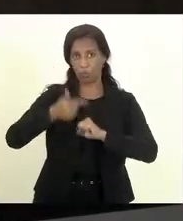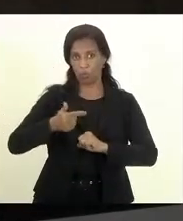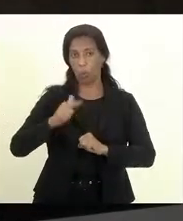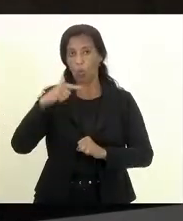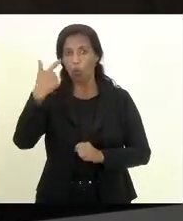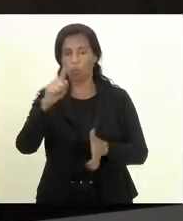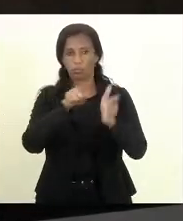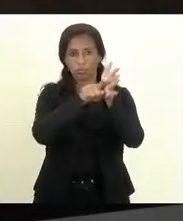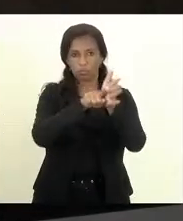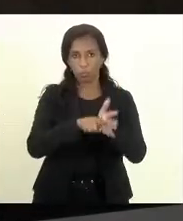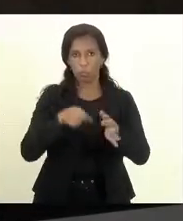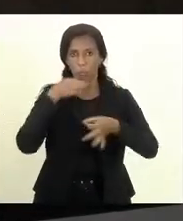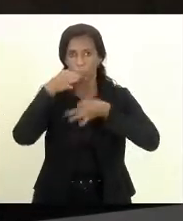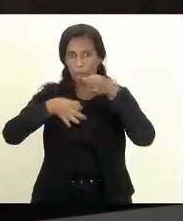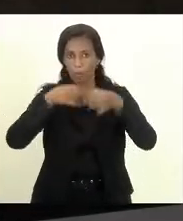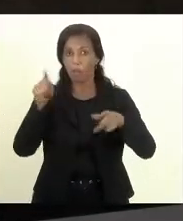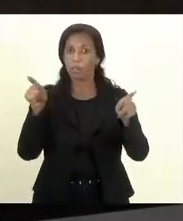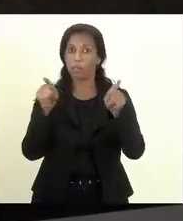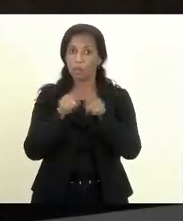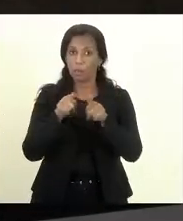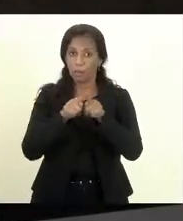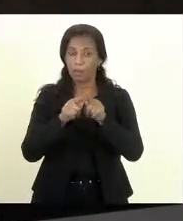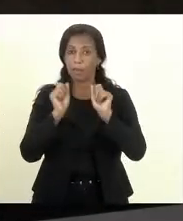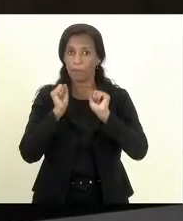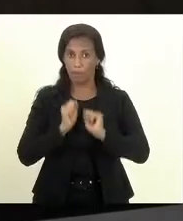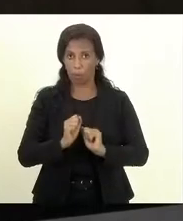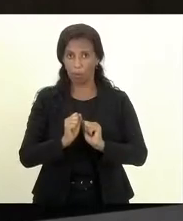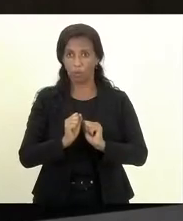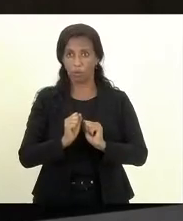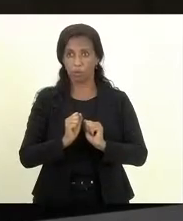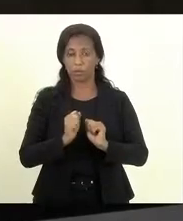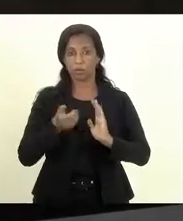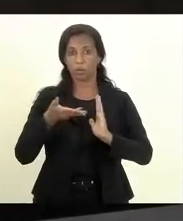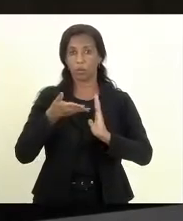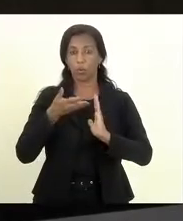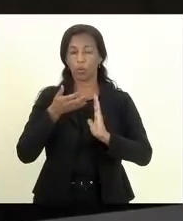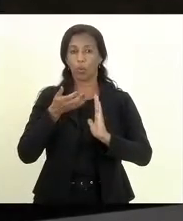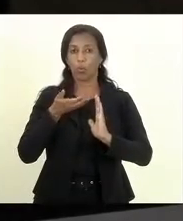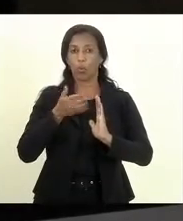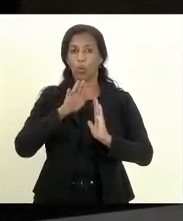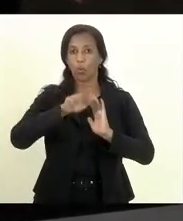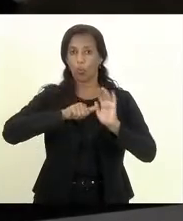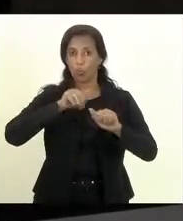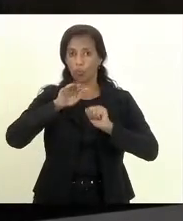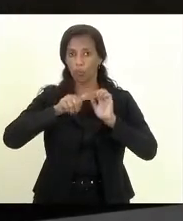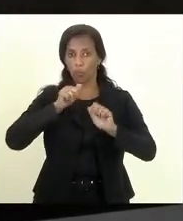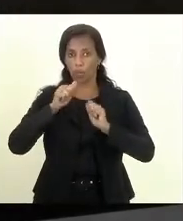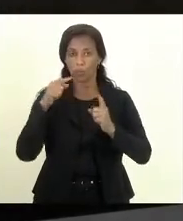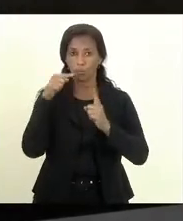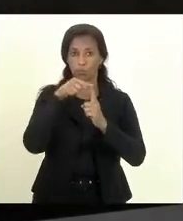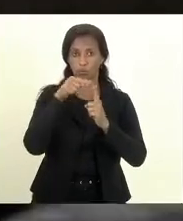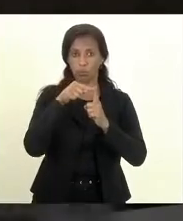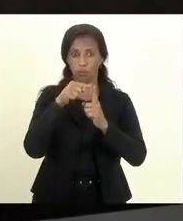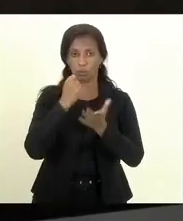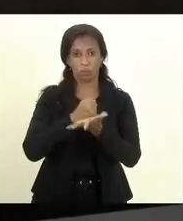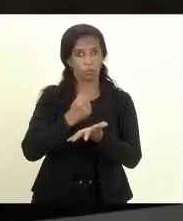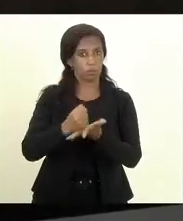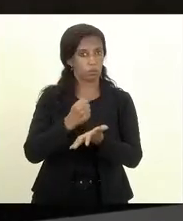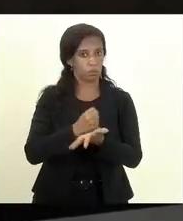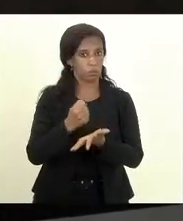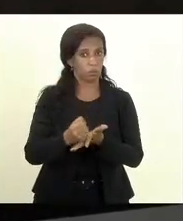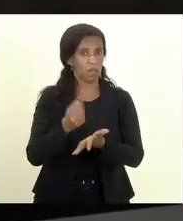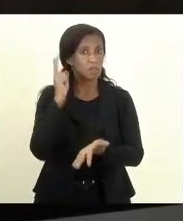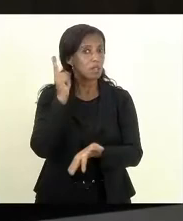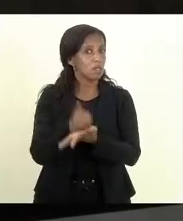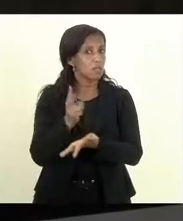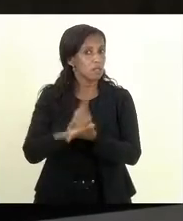opinativas também poderão ser convocadas durante a execução do projeto do objeto contratado, sempre